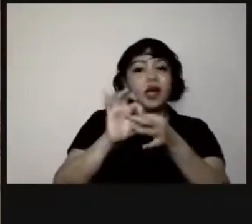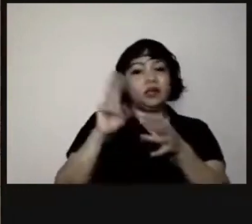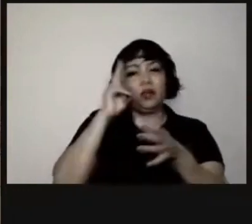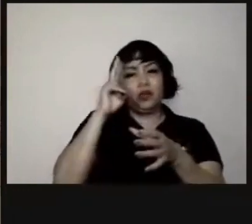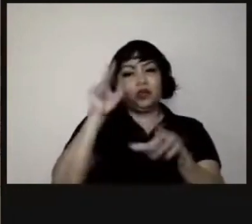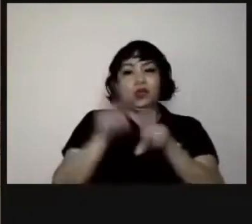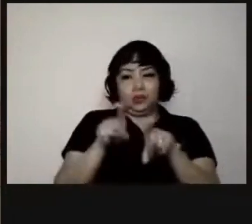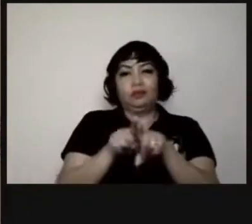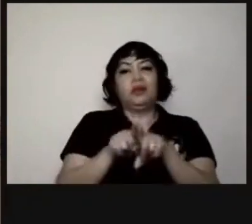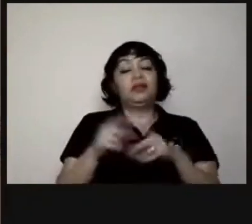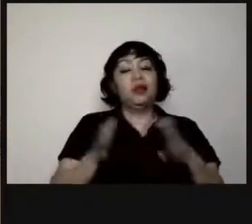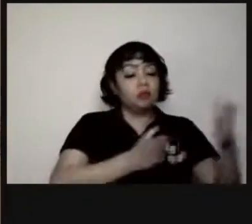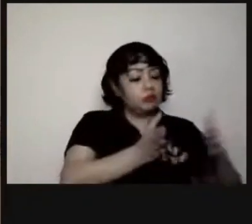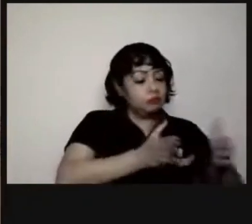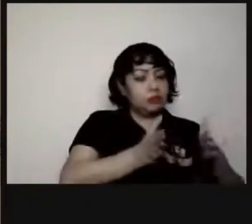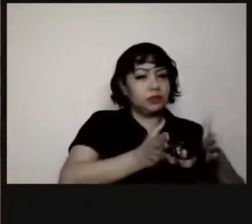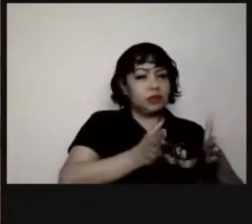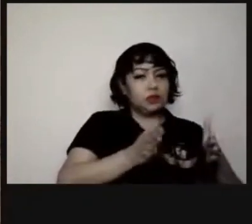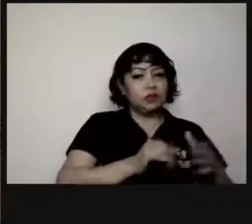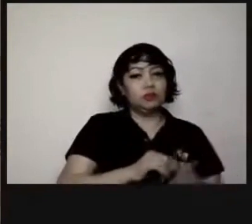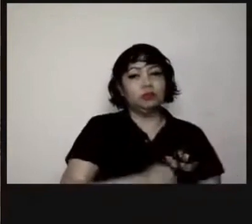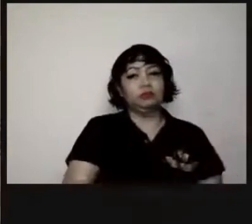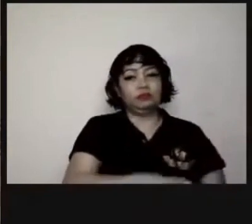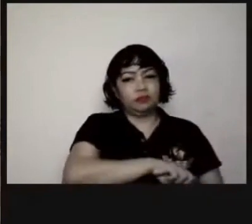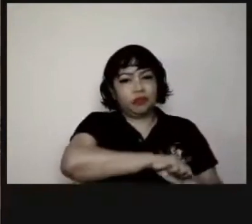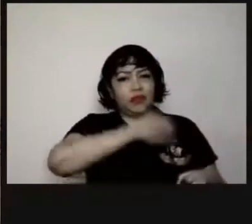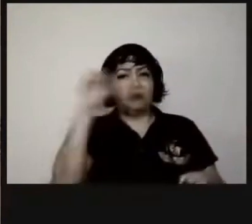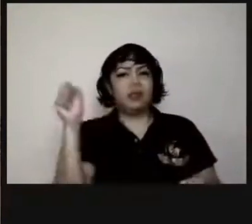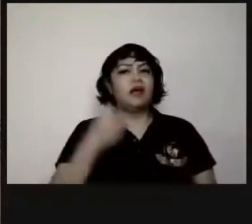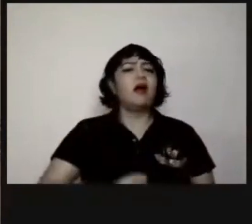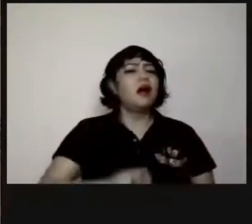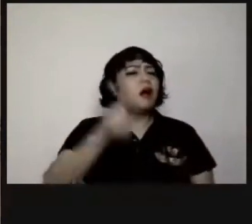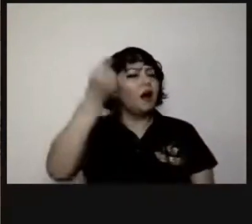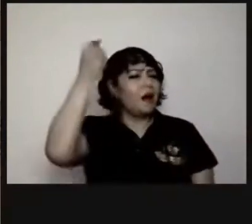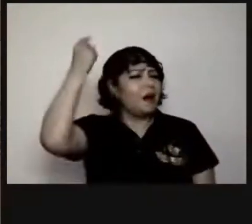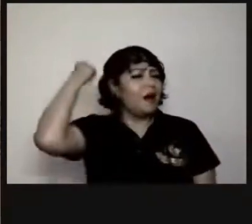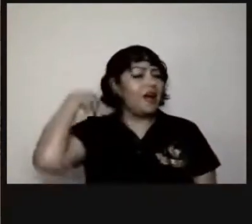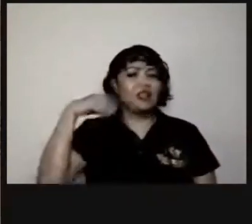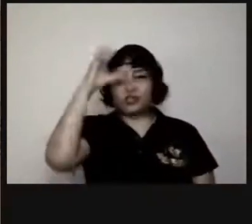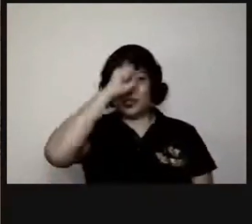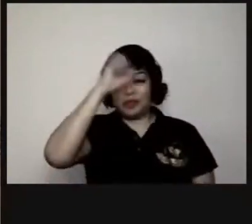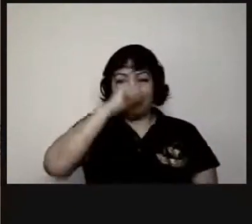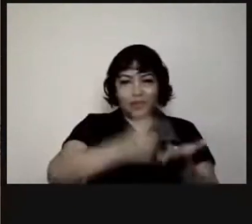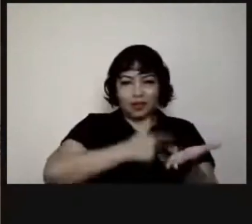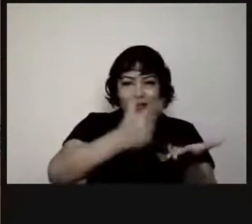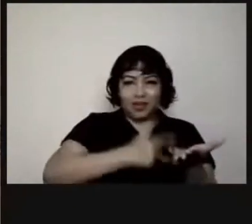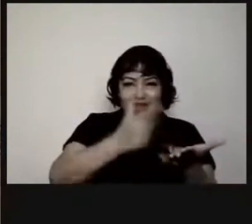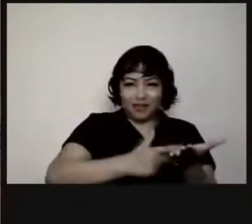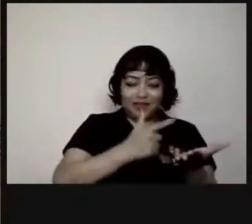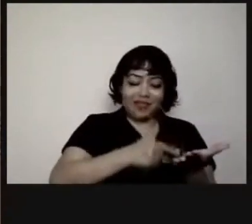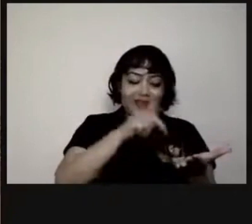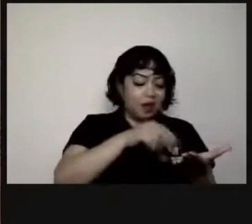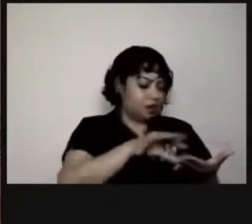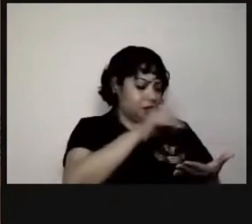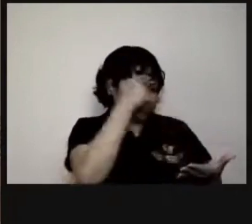período da independência, né? Antigamente a gente aprendia no livro didático algumas coisas, né? Muito assim